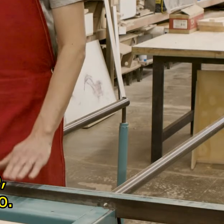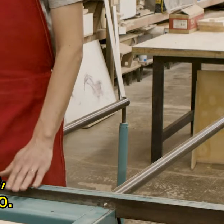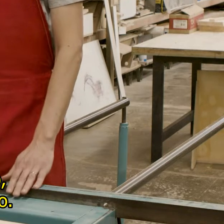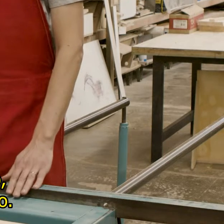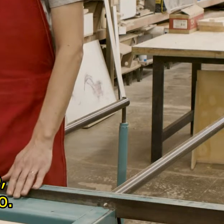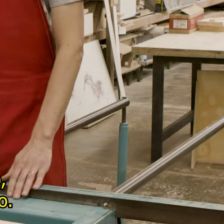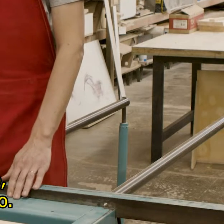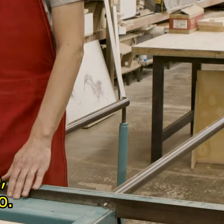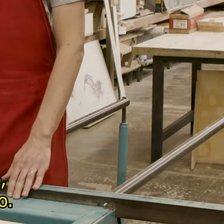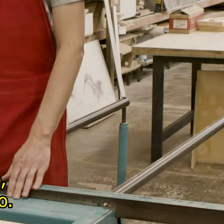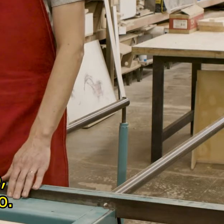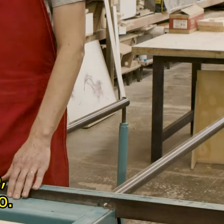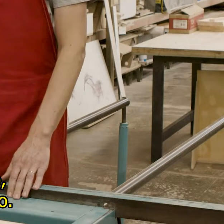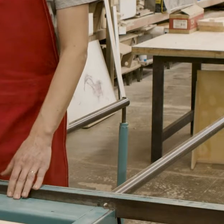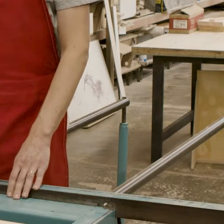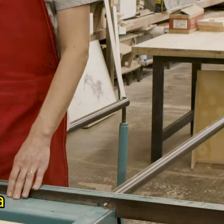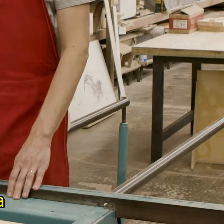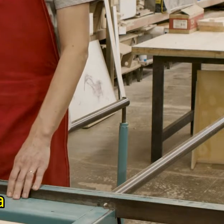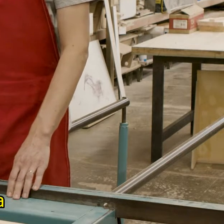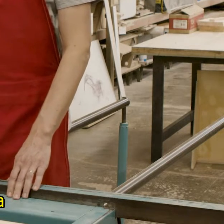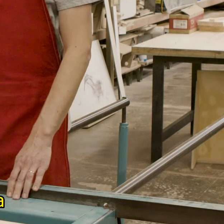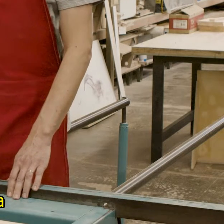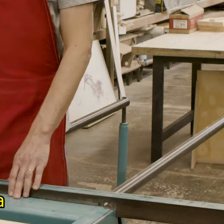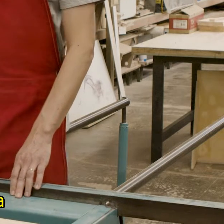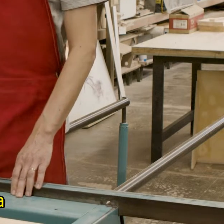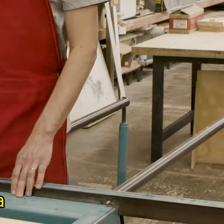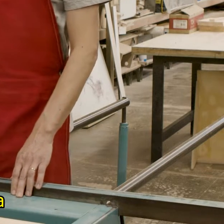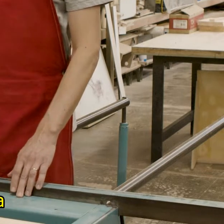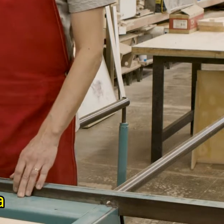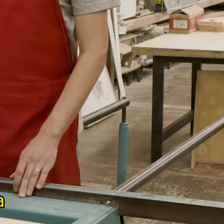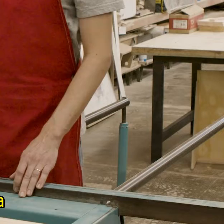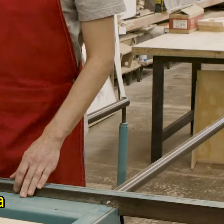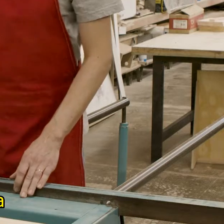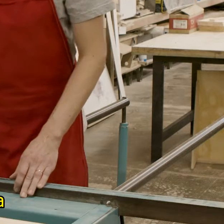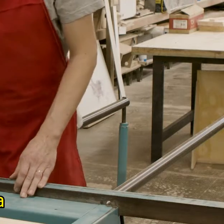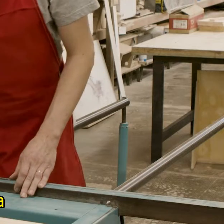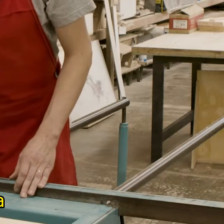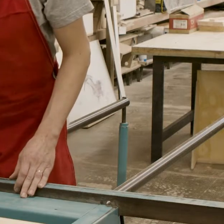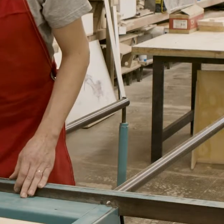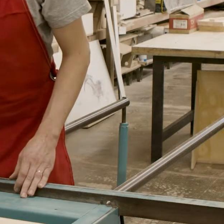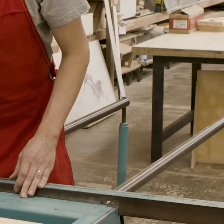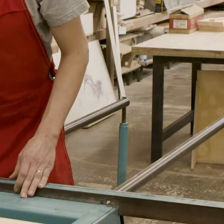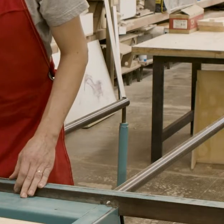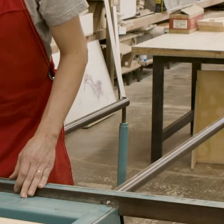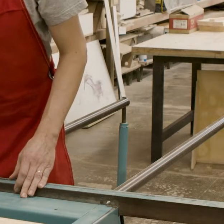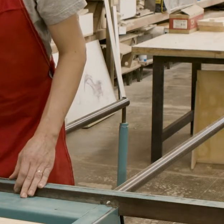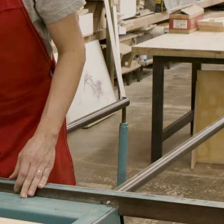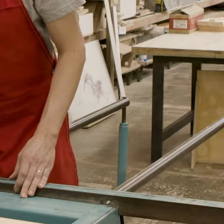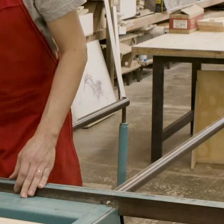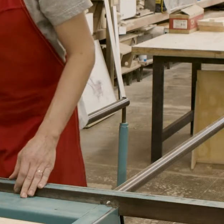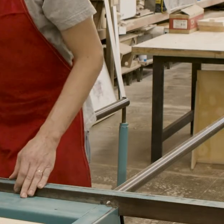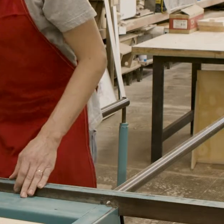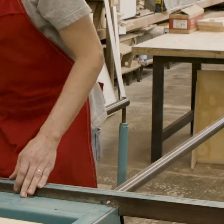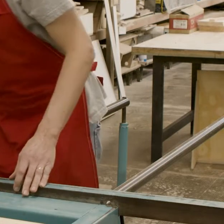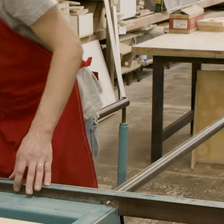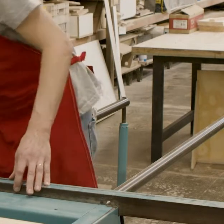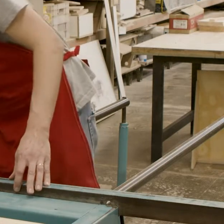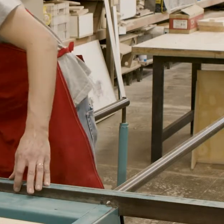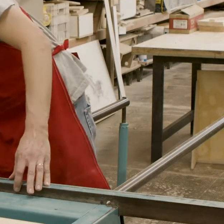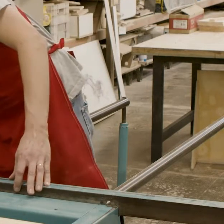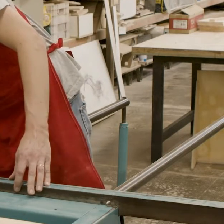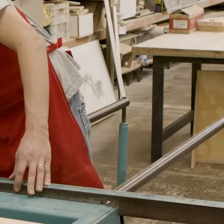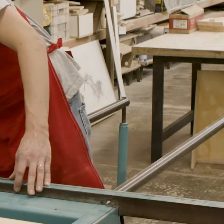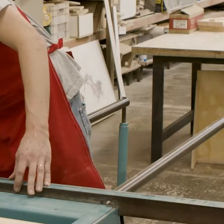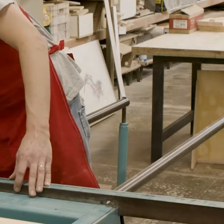a gente vai cortar com o carrinho. Além disso, a gente tem a serra, que ela fica aqui nessa posição, e